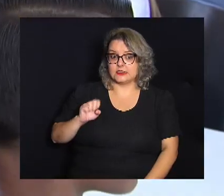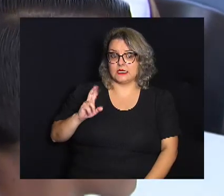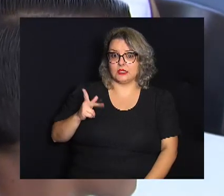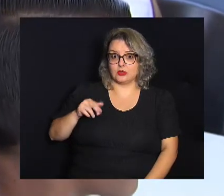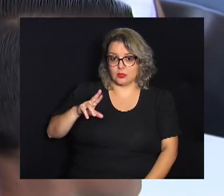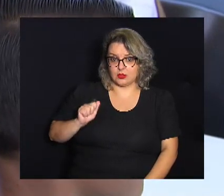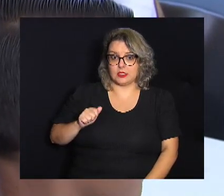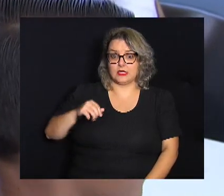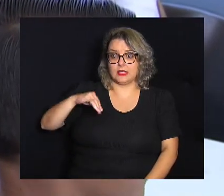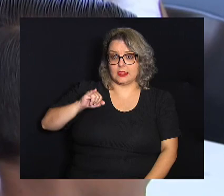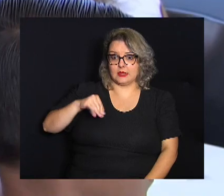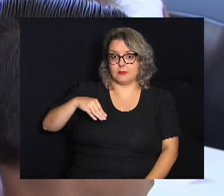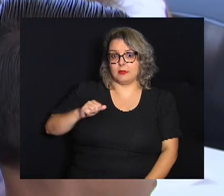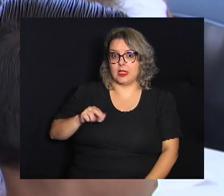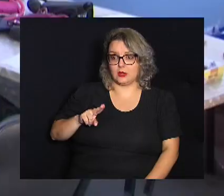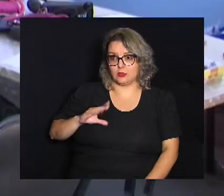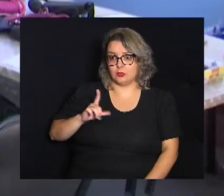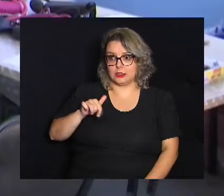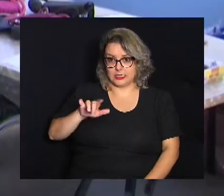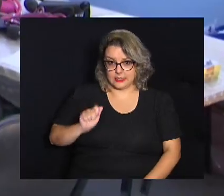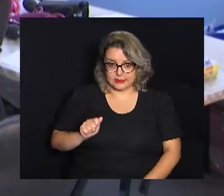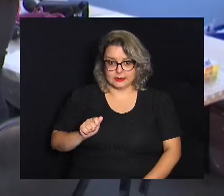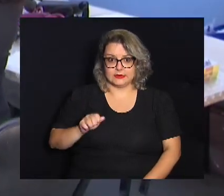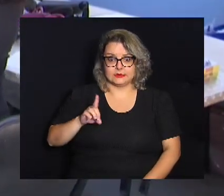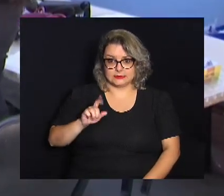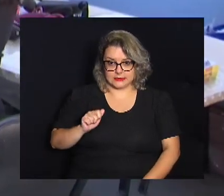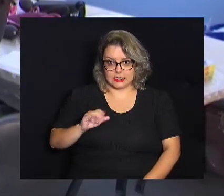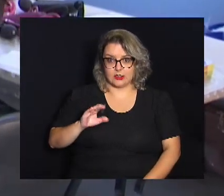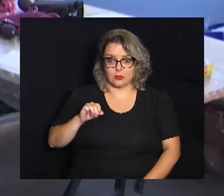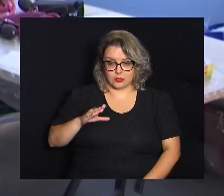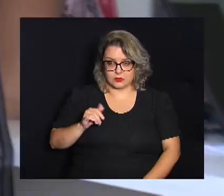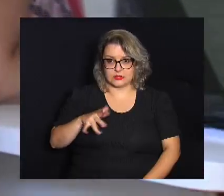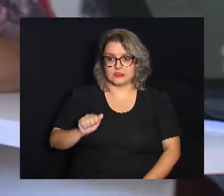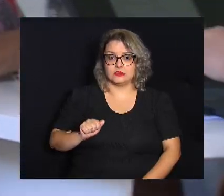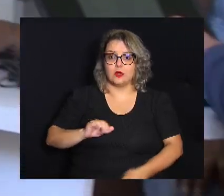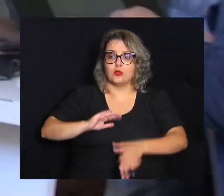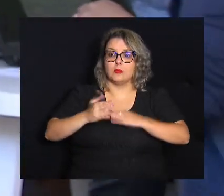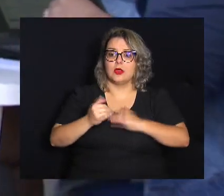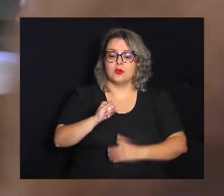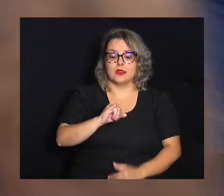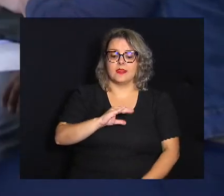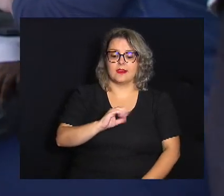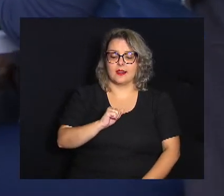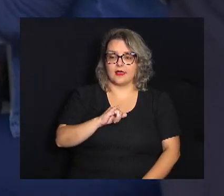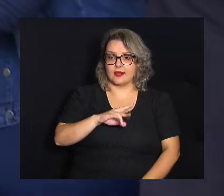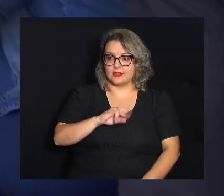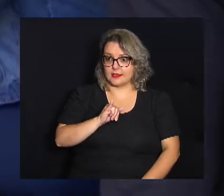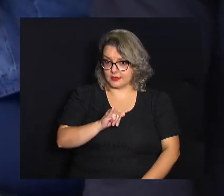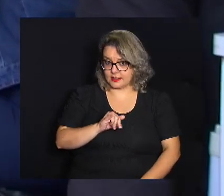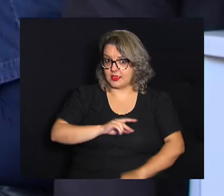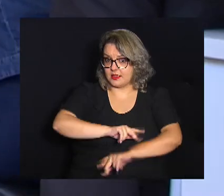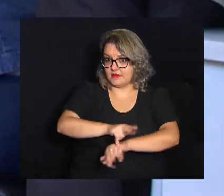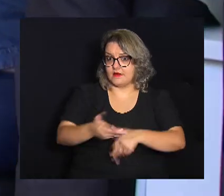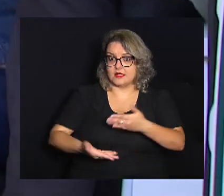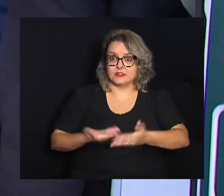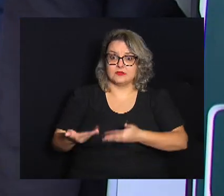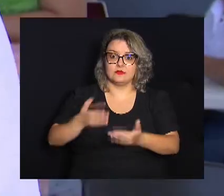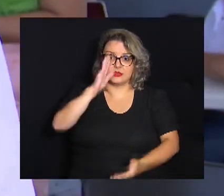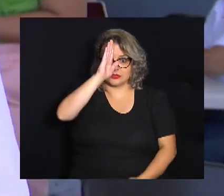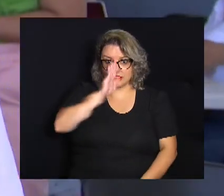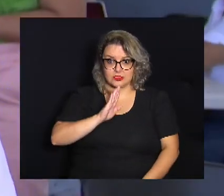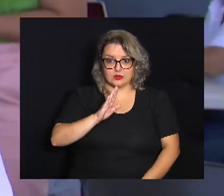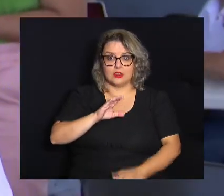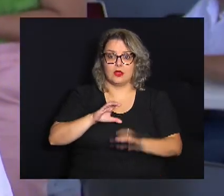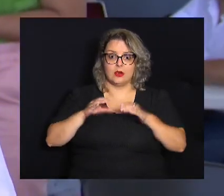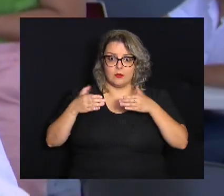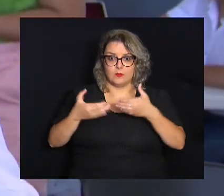Conceição, promoveu uma ação social no bairro Jardim Icaraí, que ofereceu inúmeros serviços gratuitos à comunidade.